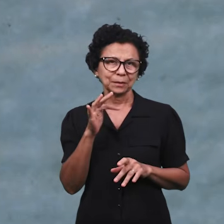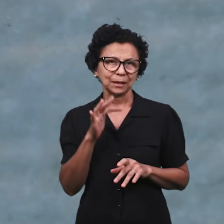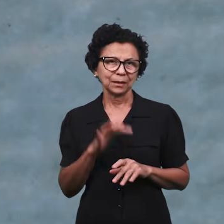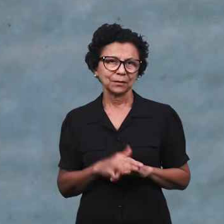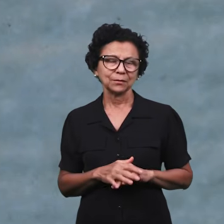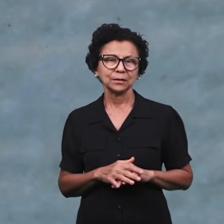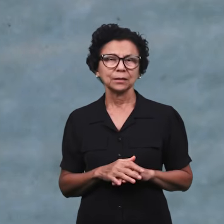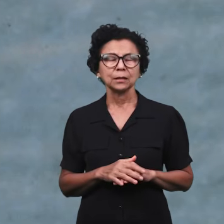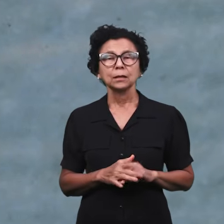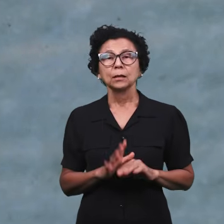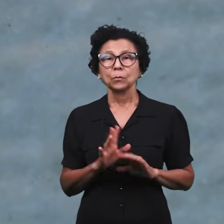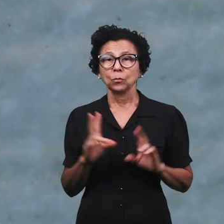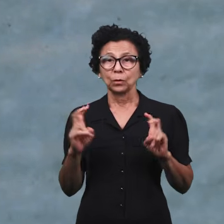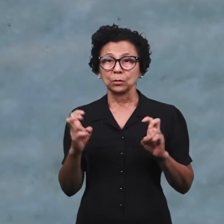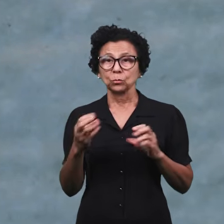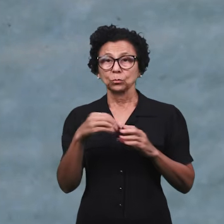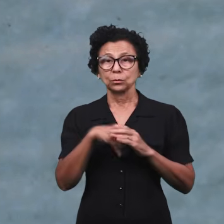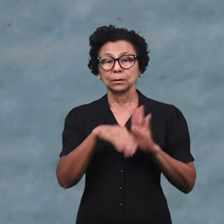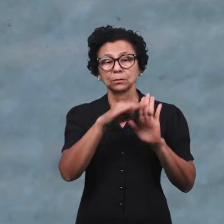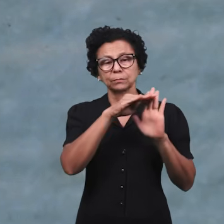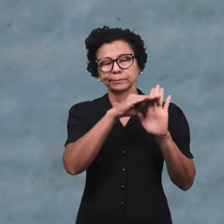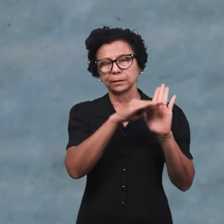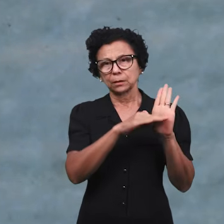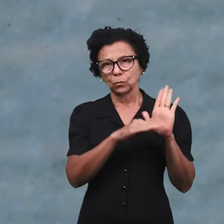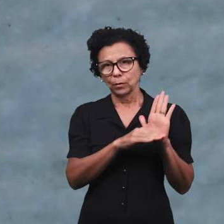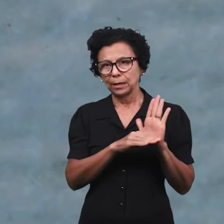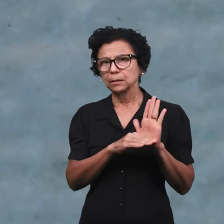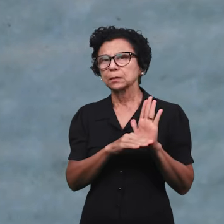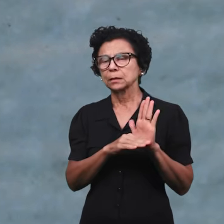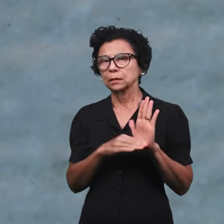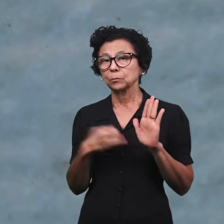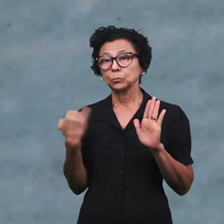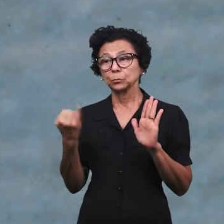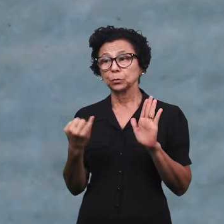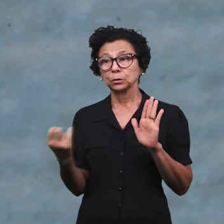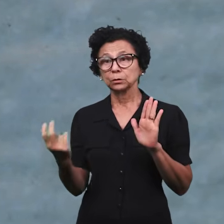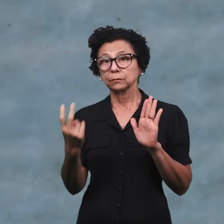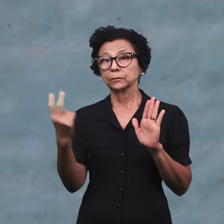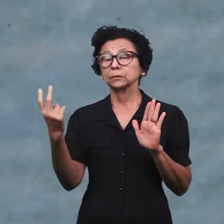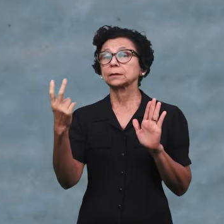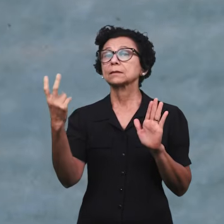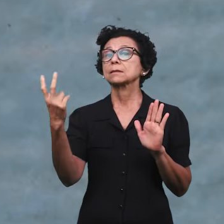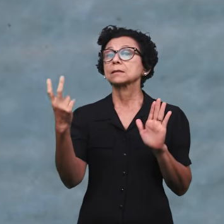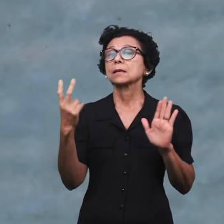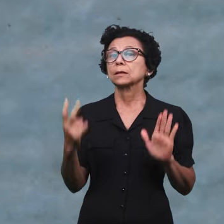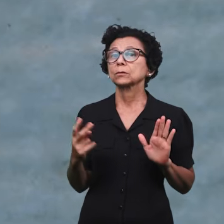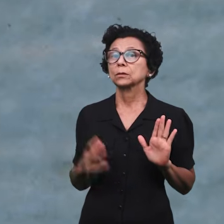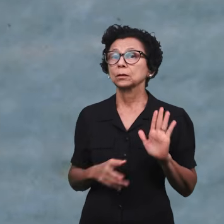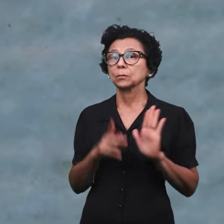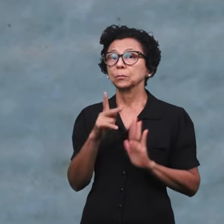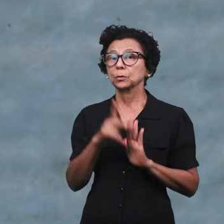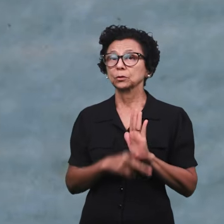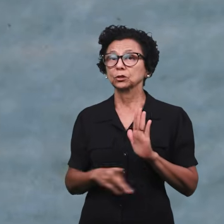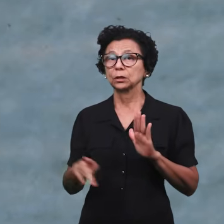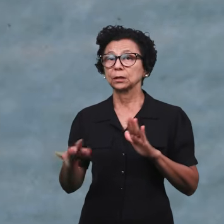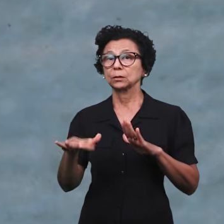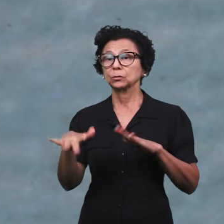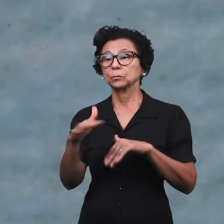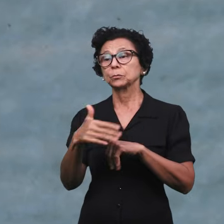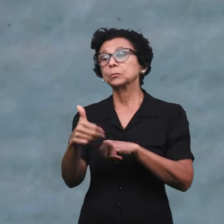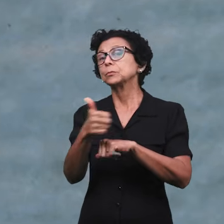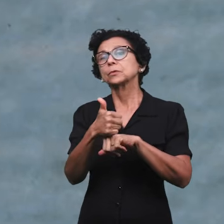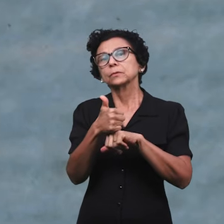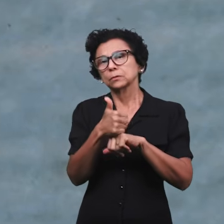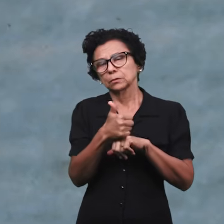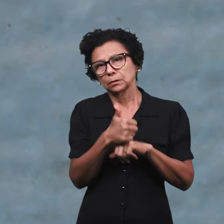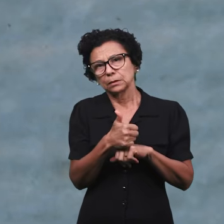uma sequência que a gente tem valorizado muito nos últimos tempos, que é a questão do projeto profissional. E quando o